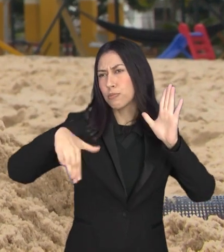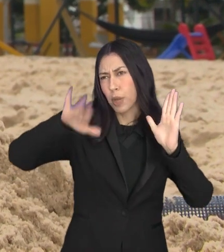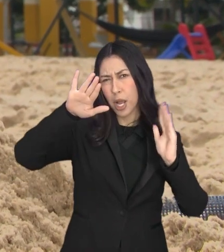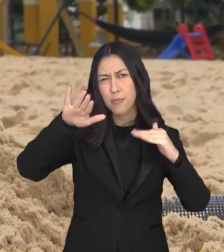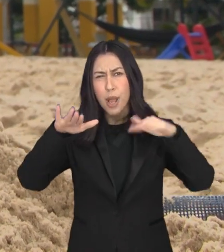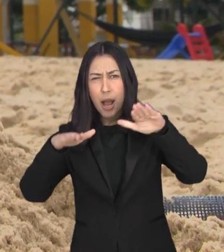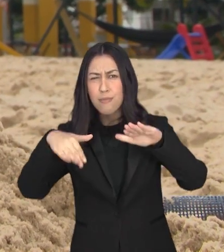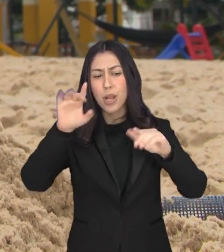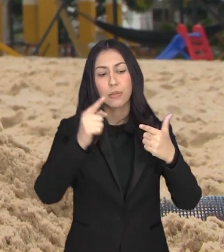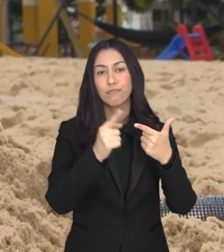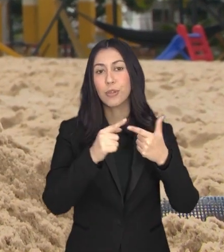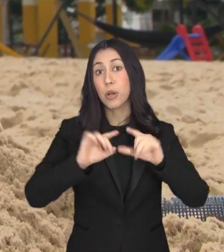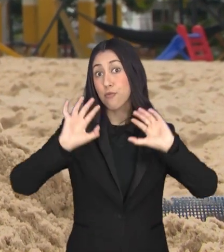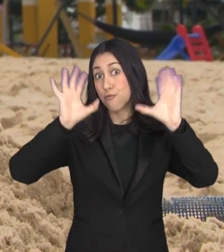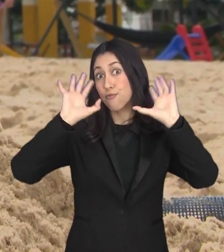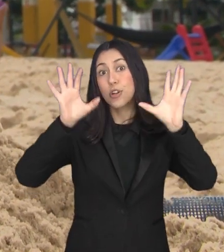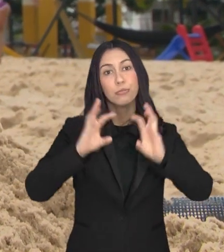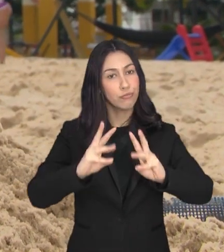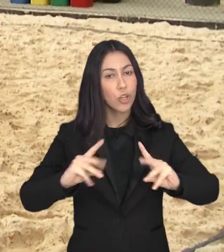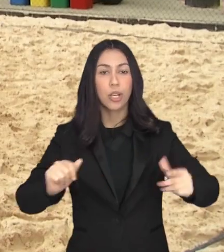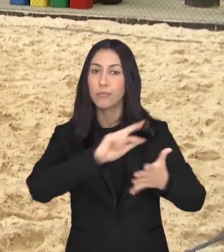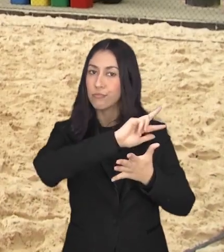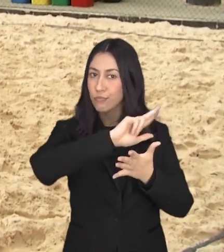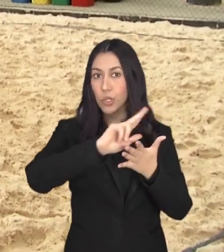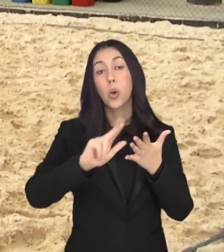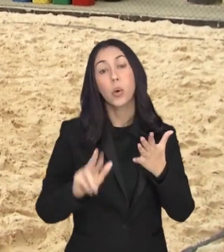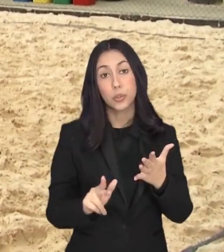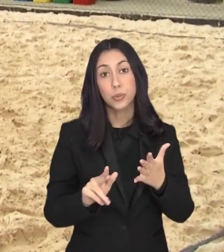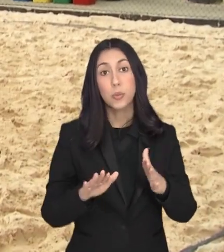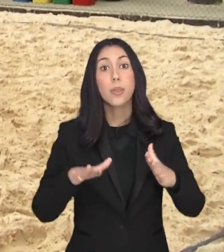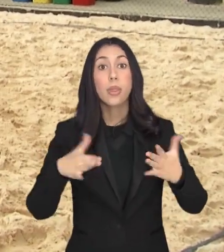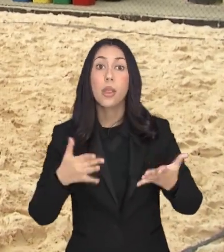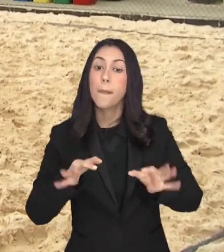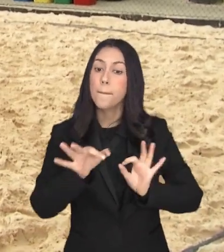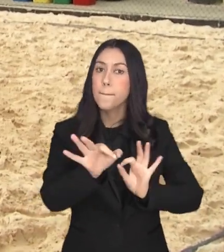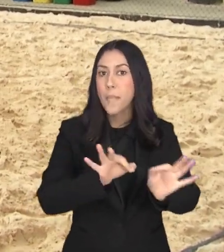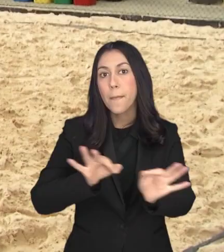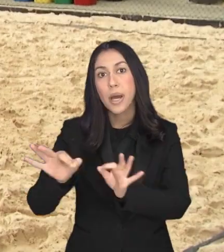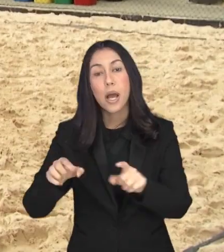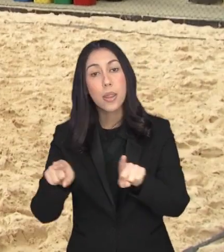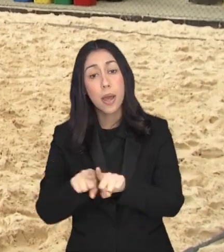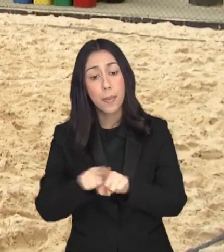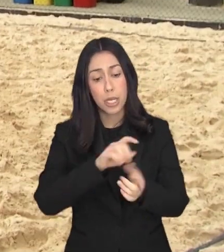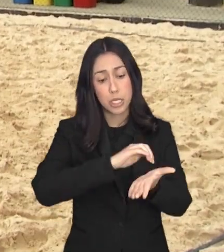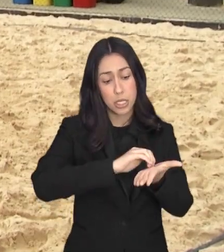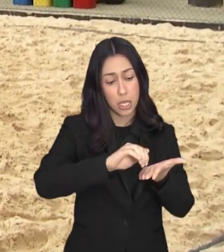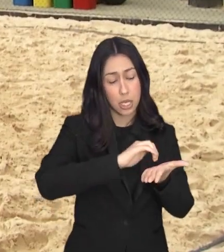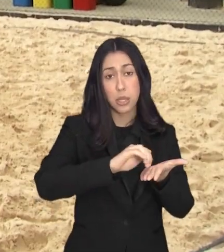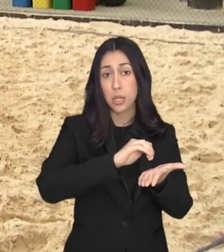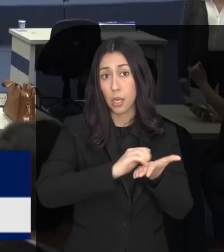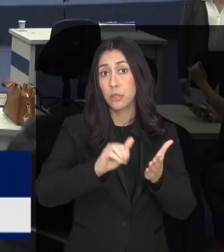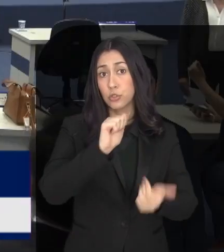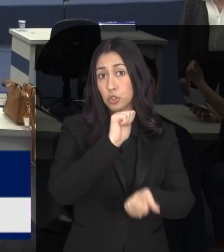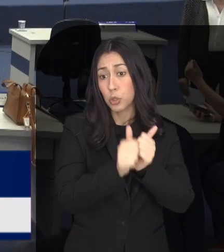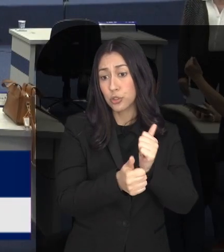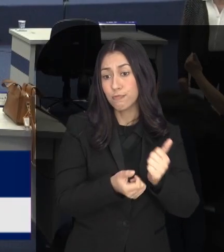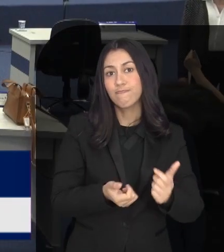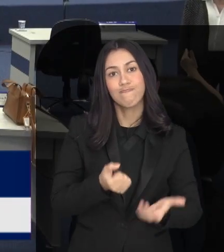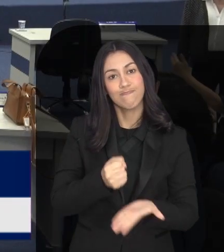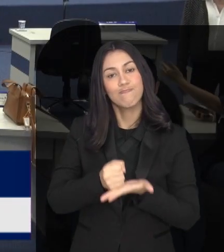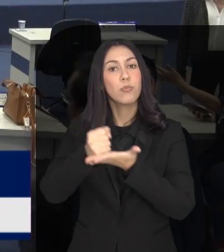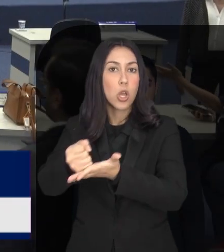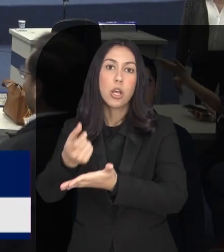Futevôlei, Vôlei de Areia e outras modalidades. Os jogos serão organizados e custeados pela Secretaria de Esporte, podendo